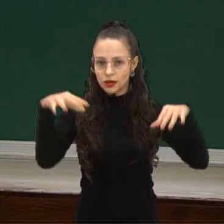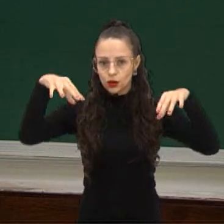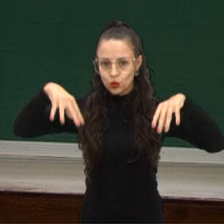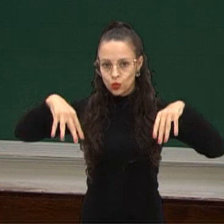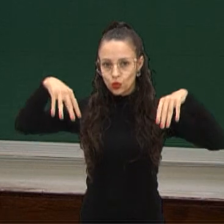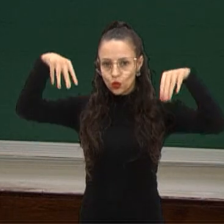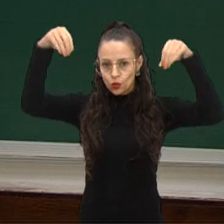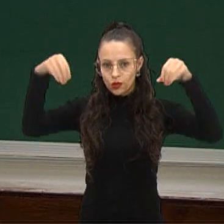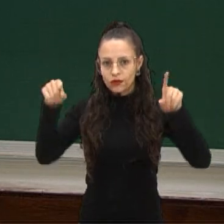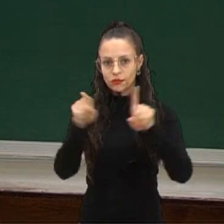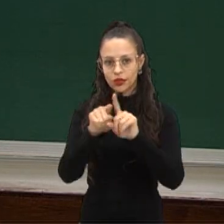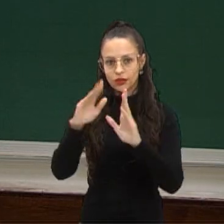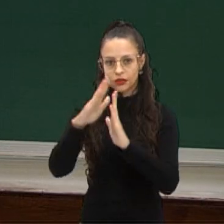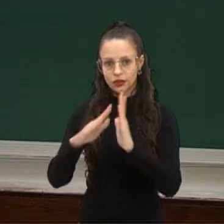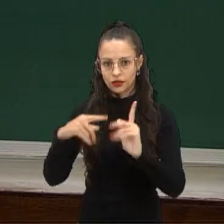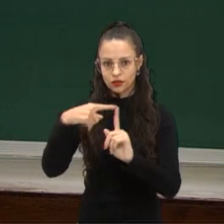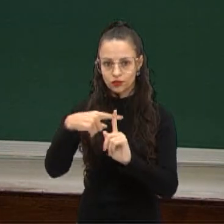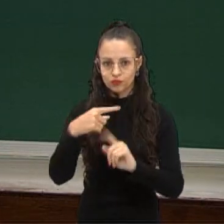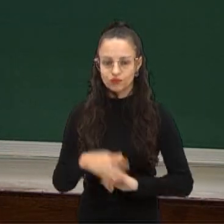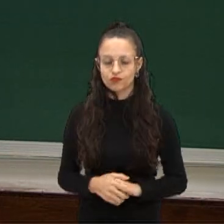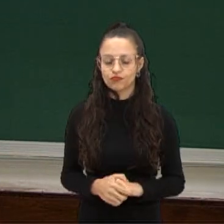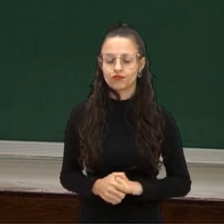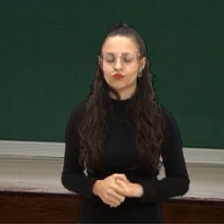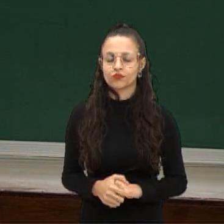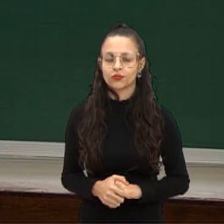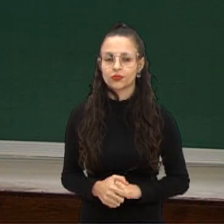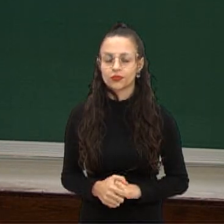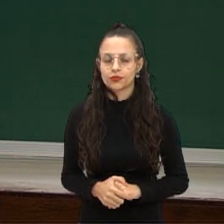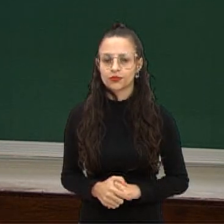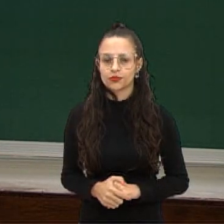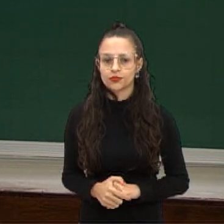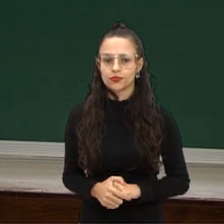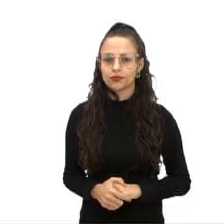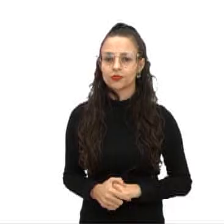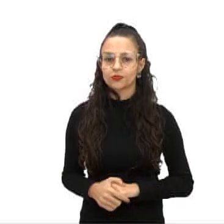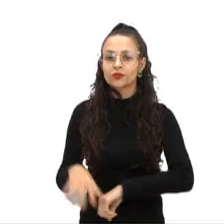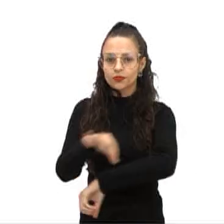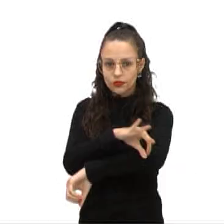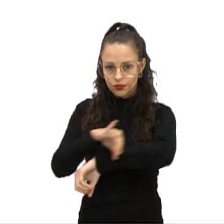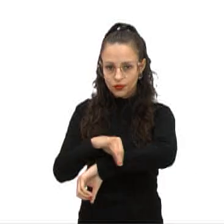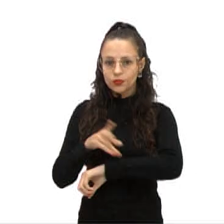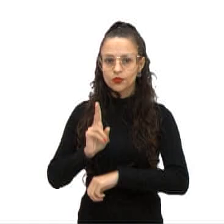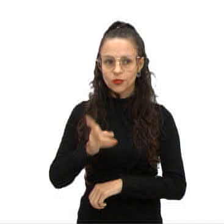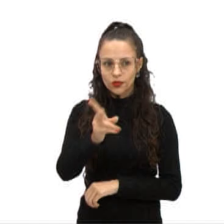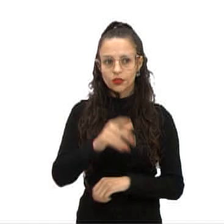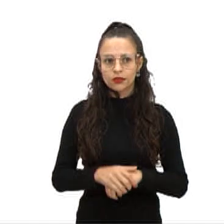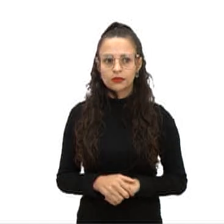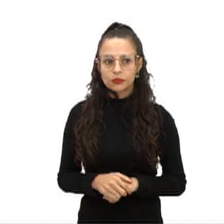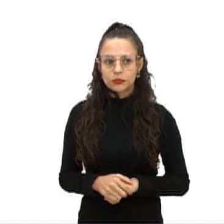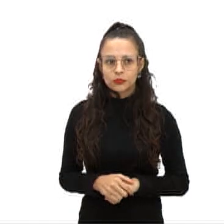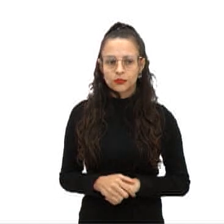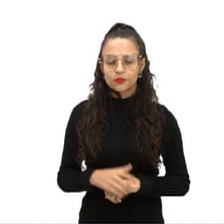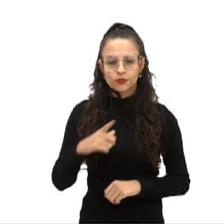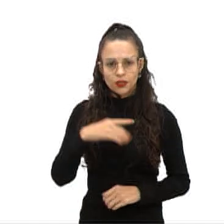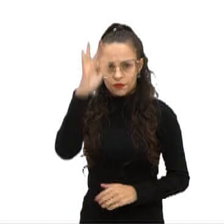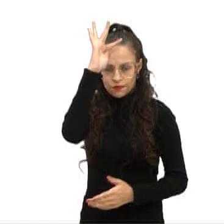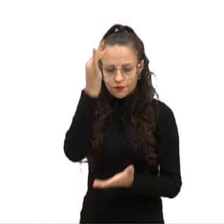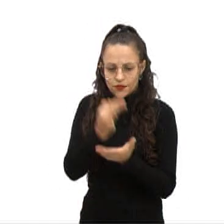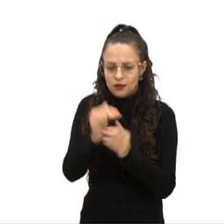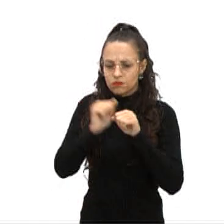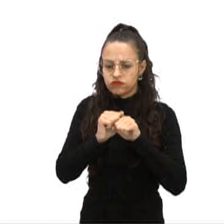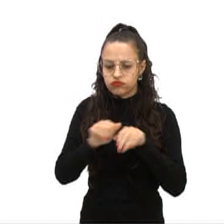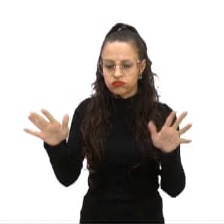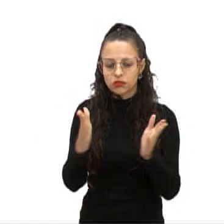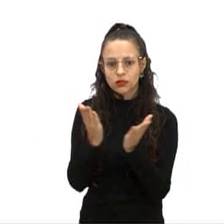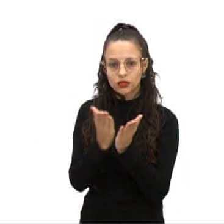castelos, né, e igrejas, tá? A arquitetura ainda há uma explosão de fé por parte dos cristãos,